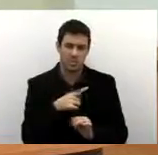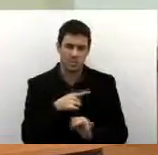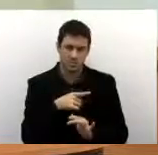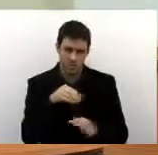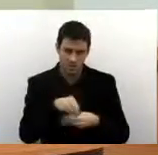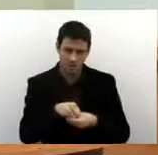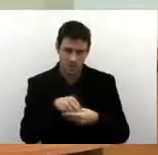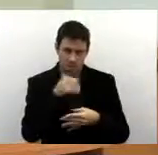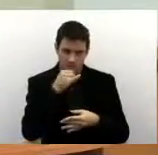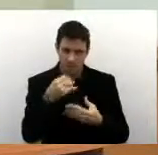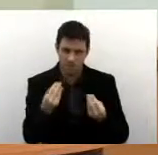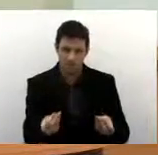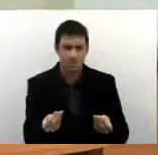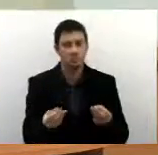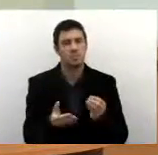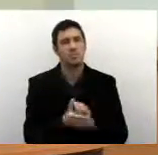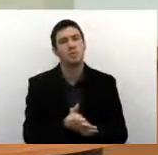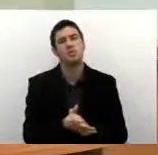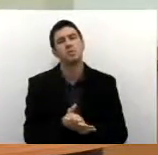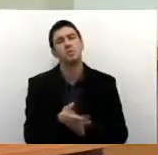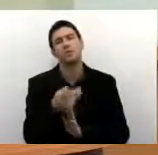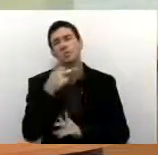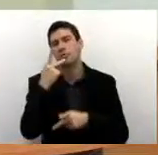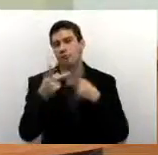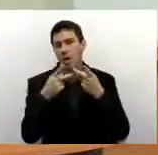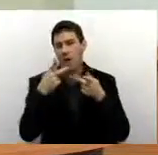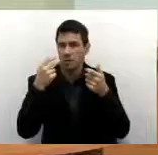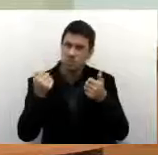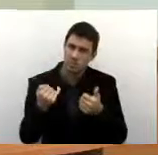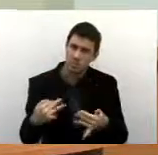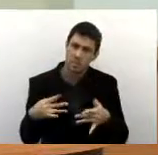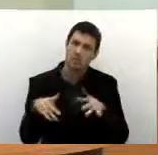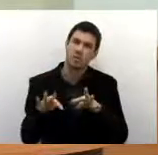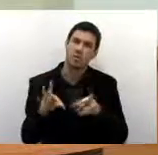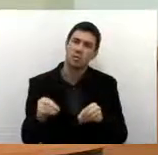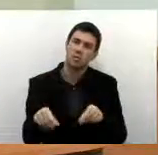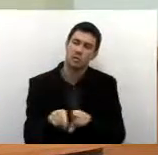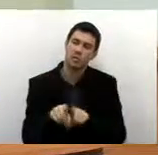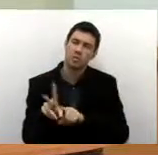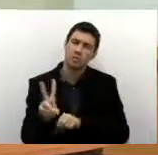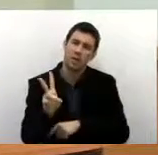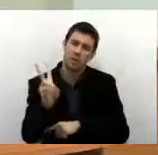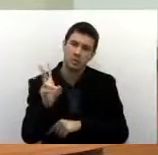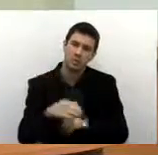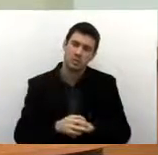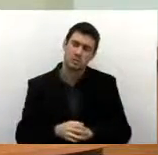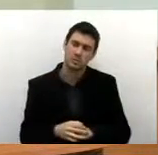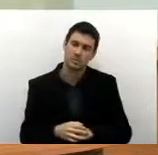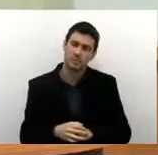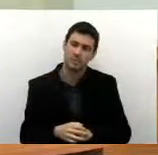vezes nós falamos sobre os valores